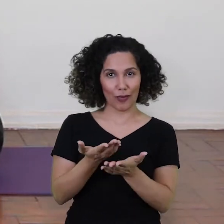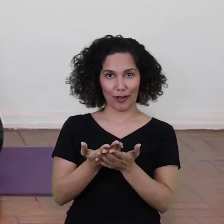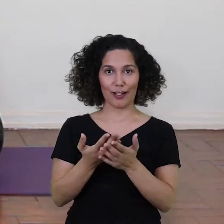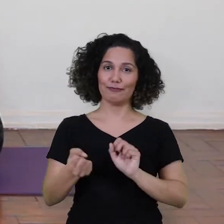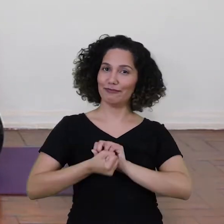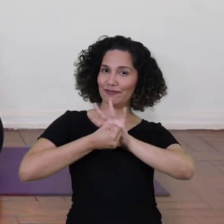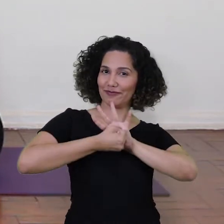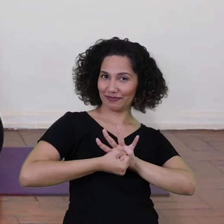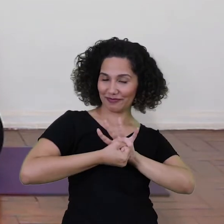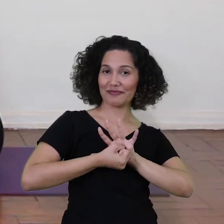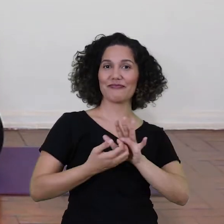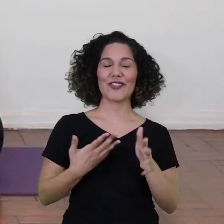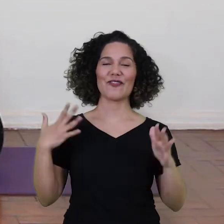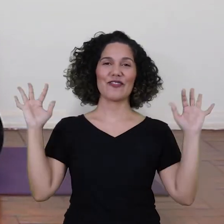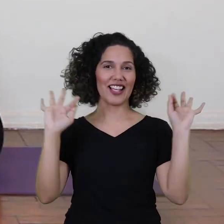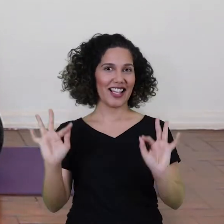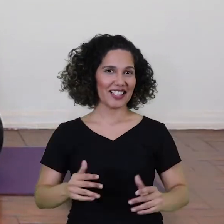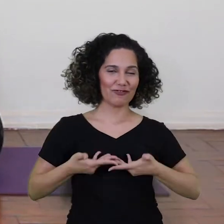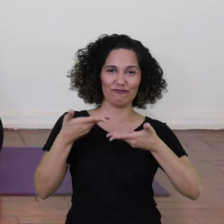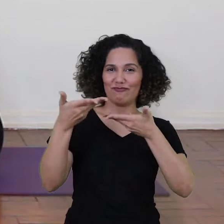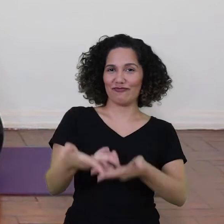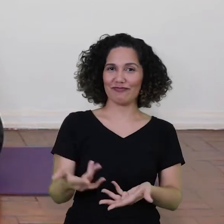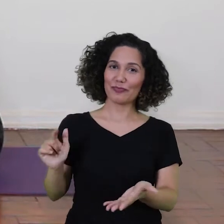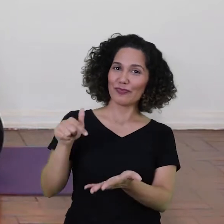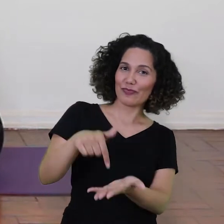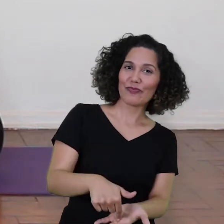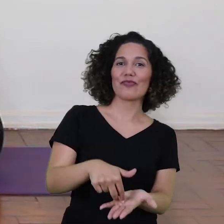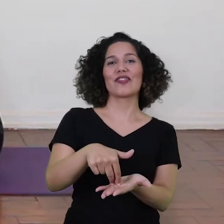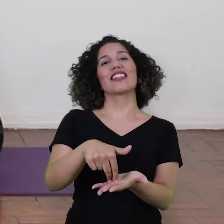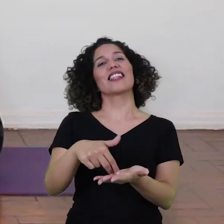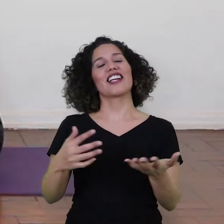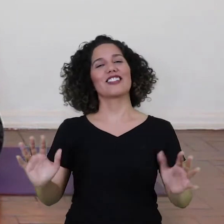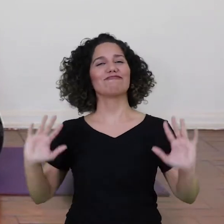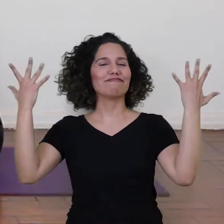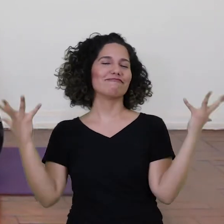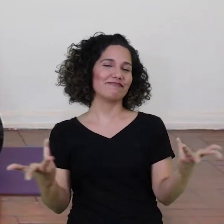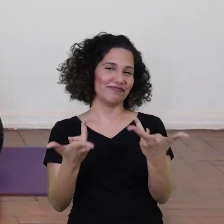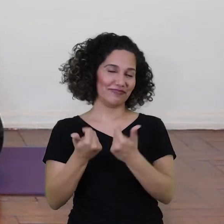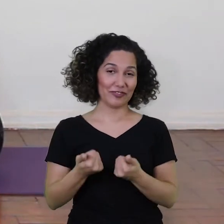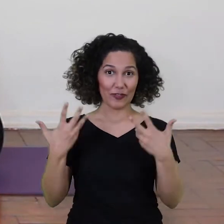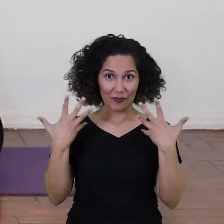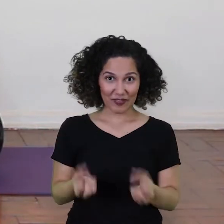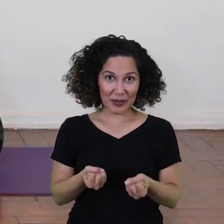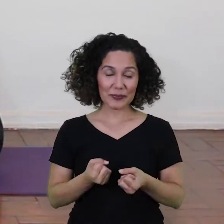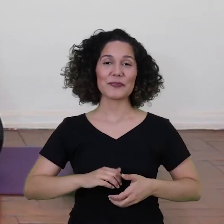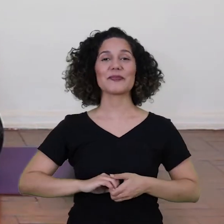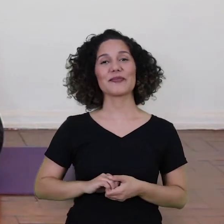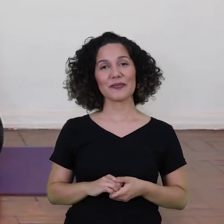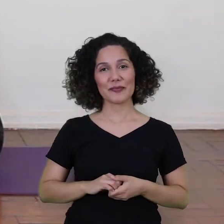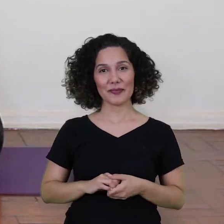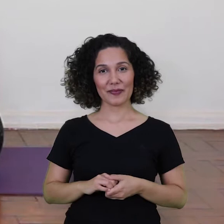Festival Camomila, no qual estou muito feliz de ter sido convidada e participar desse evento incrível. Então vamos lá,